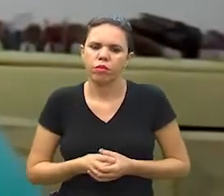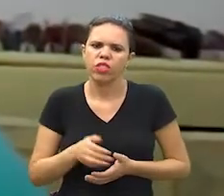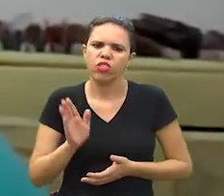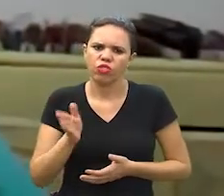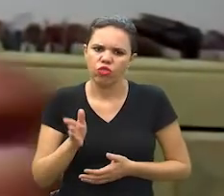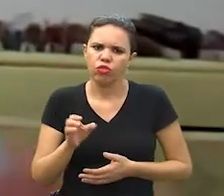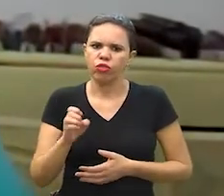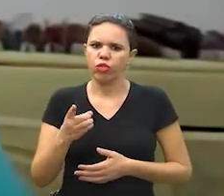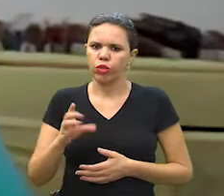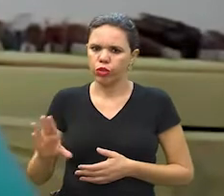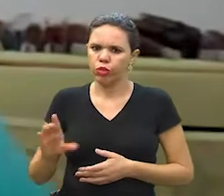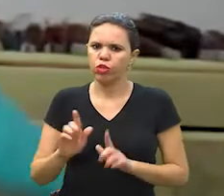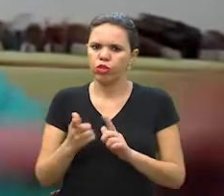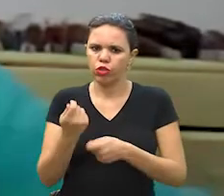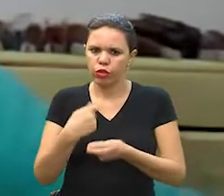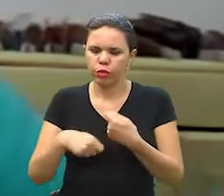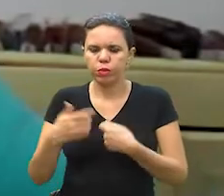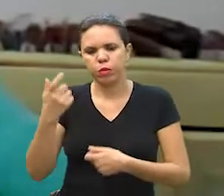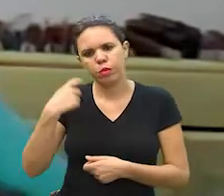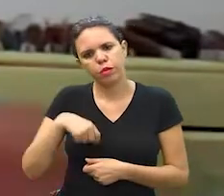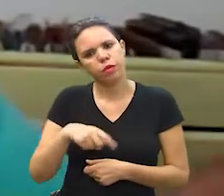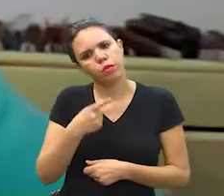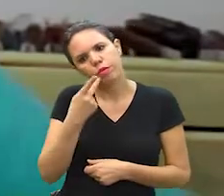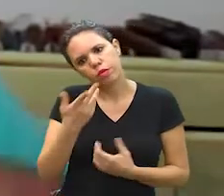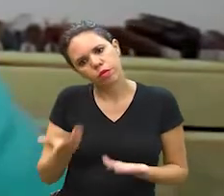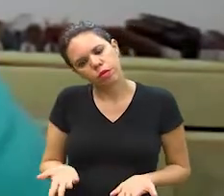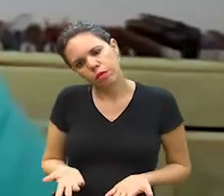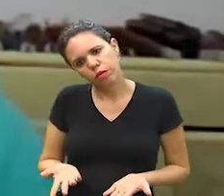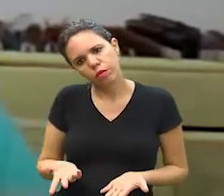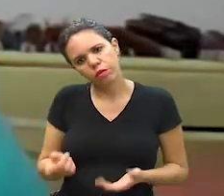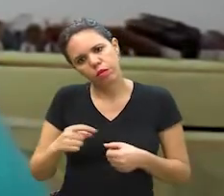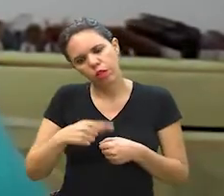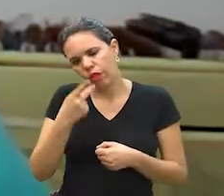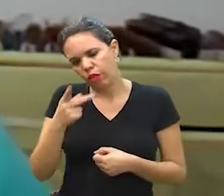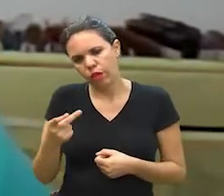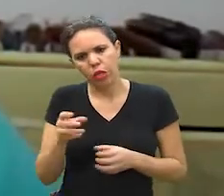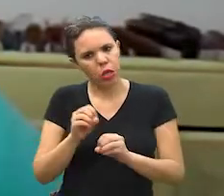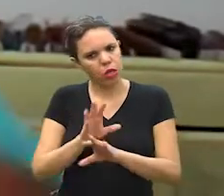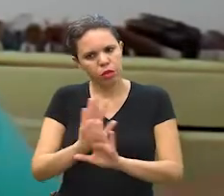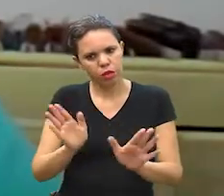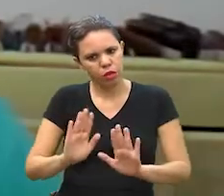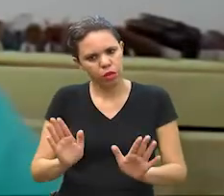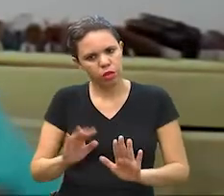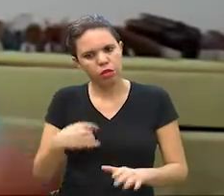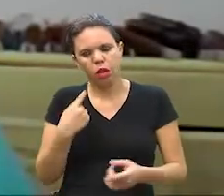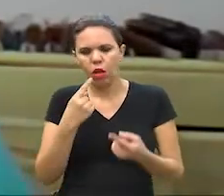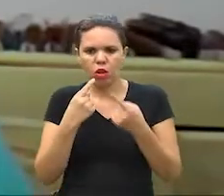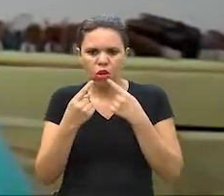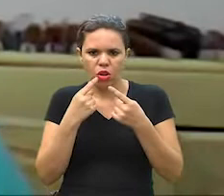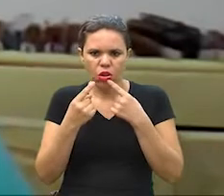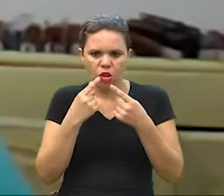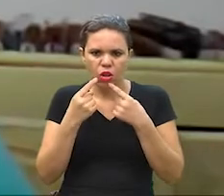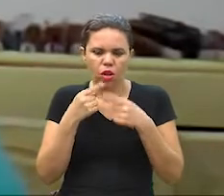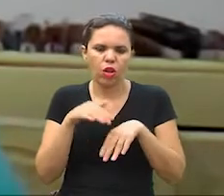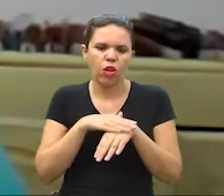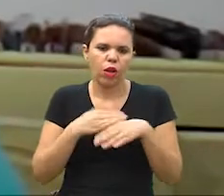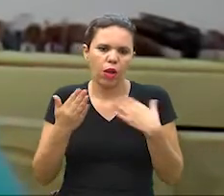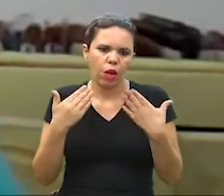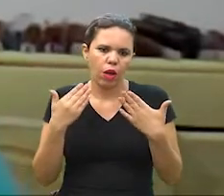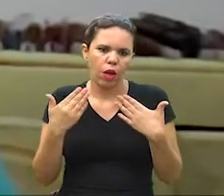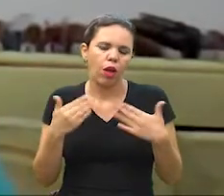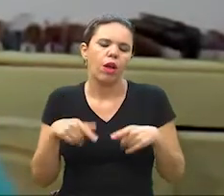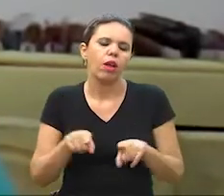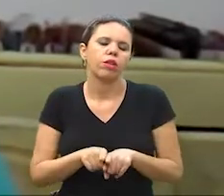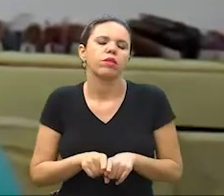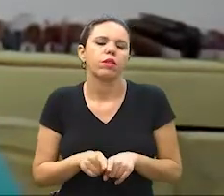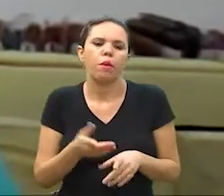gestão da INDEC, eu sei, aqui volto a dizer, não quero ensinar, não é isso. Nós estamos dialogando, nós estamos debatendo melhores condições